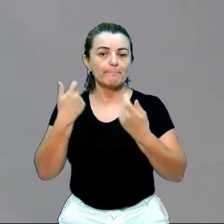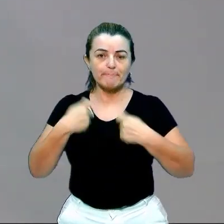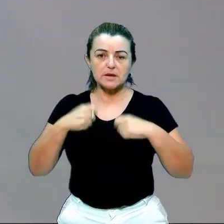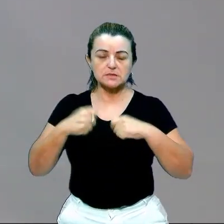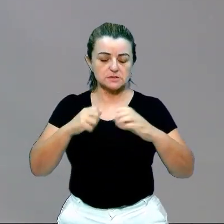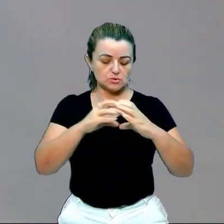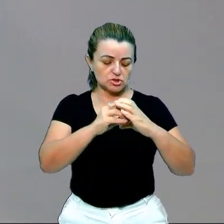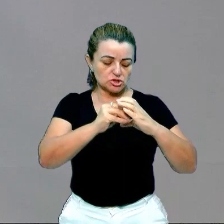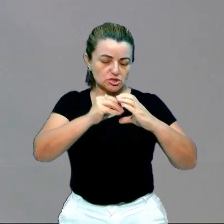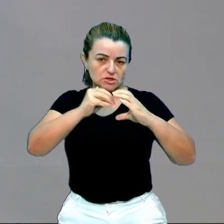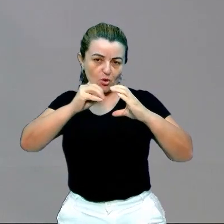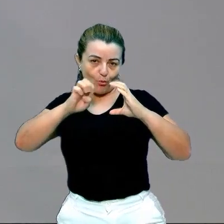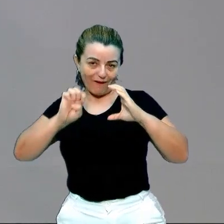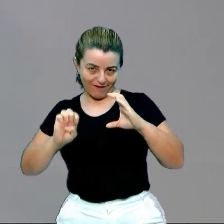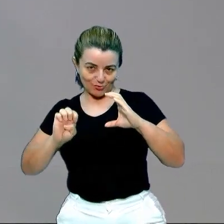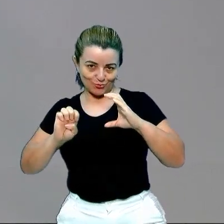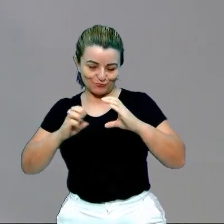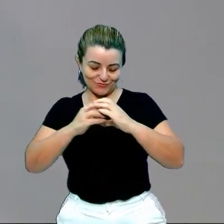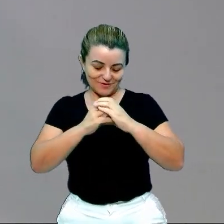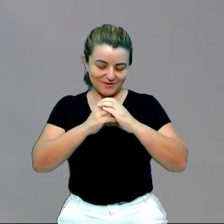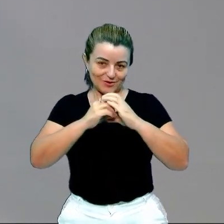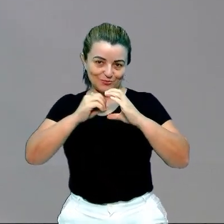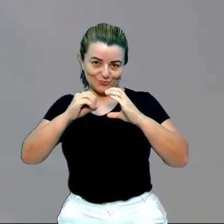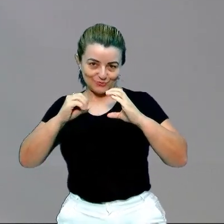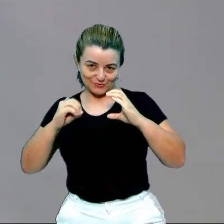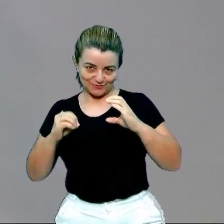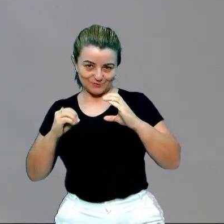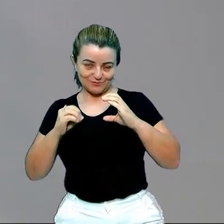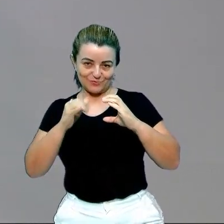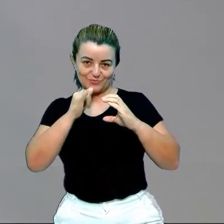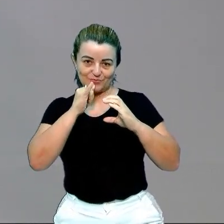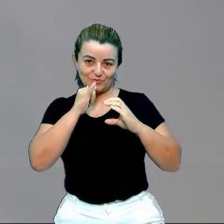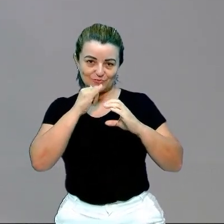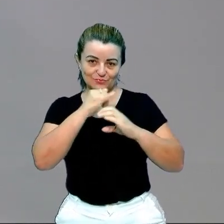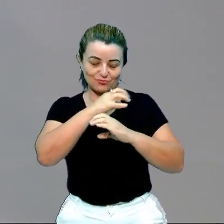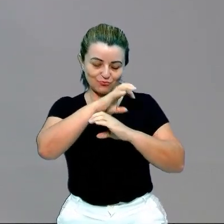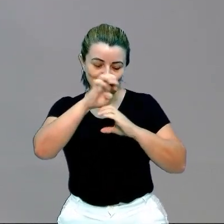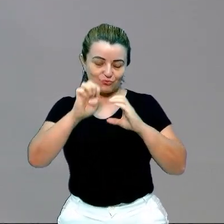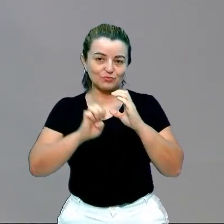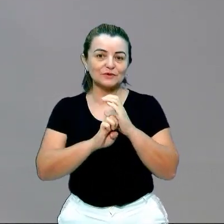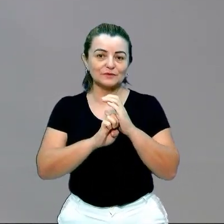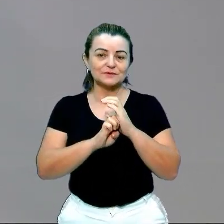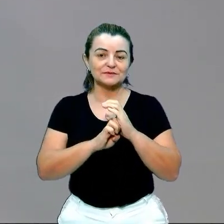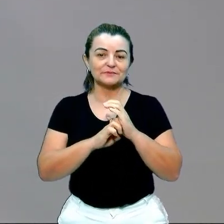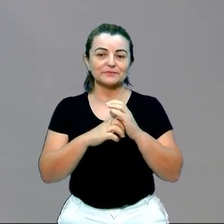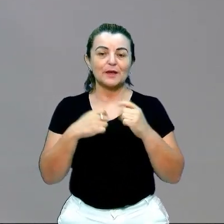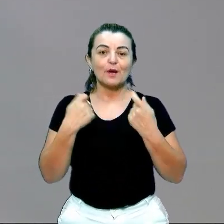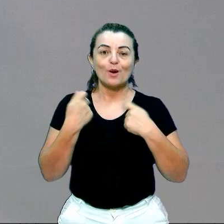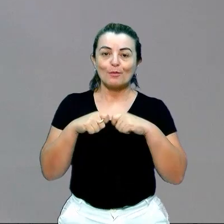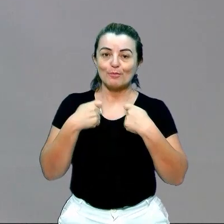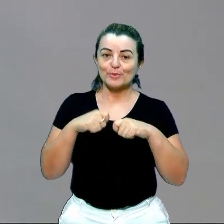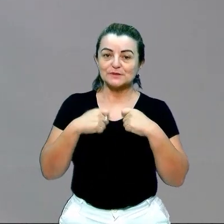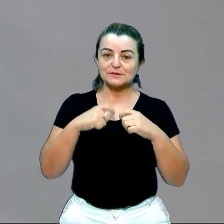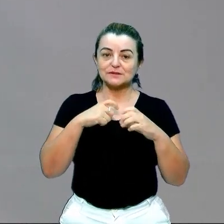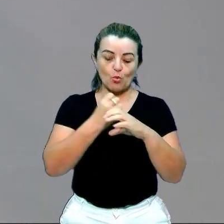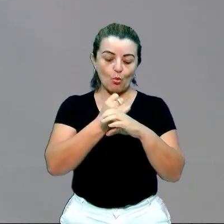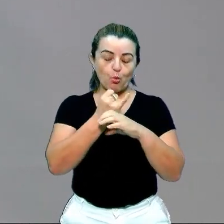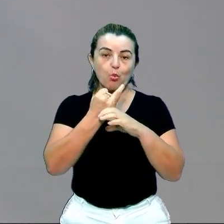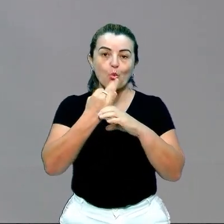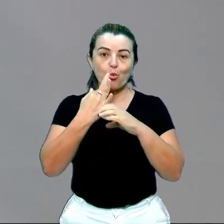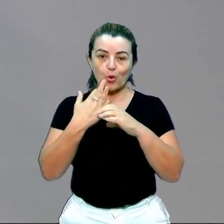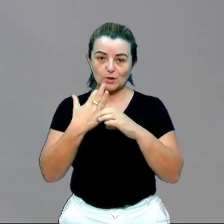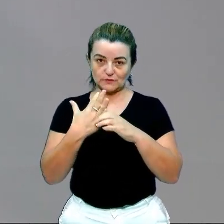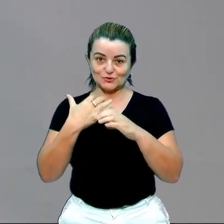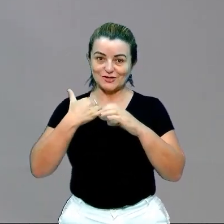remover um elétron do seu átomo, né, da órbita aí, da eletrosfera, eu preciso ter uma quantidade